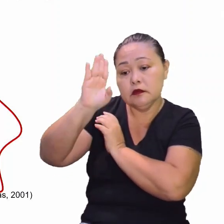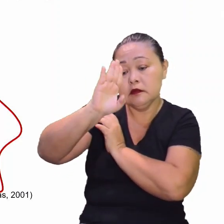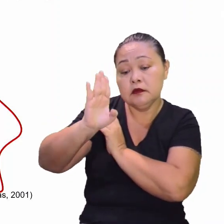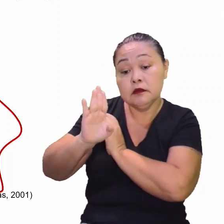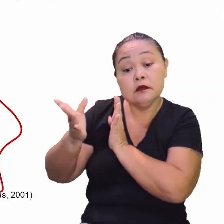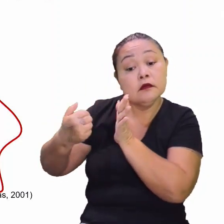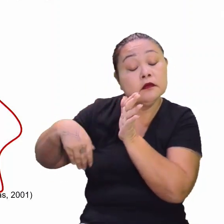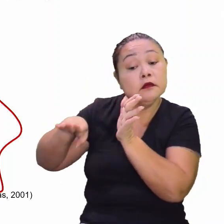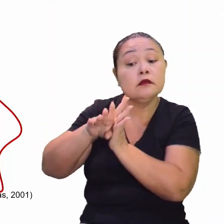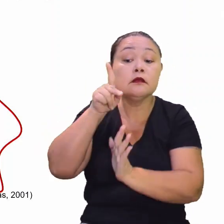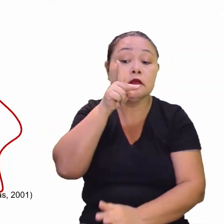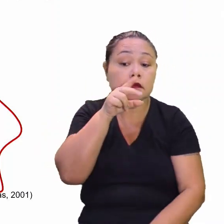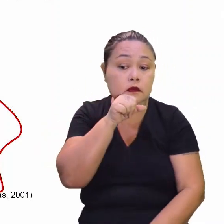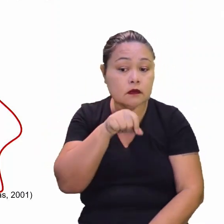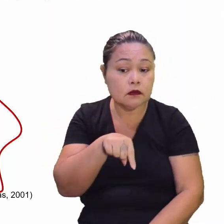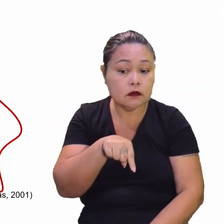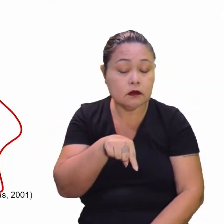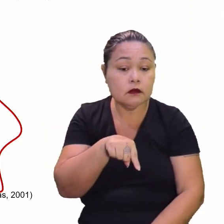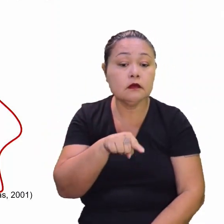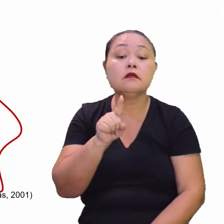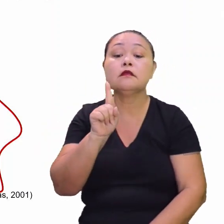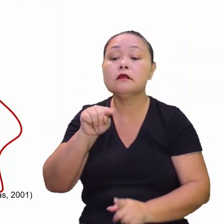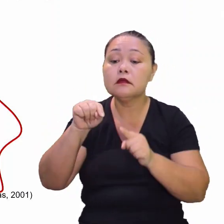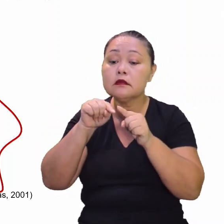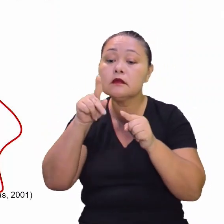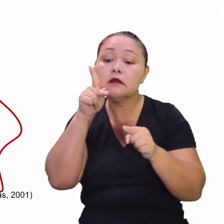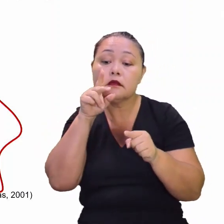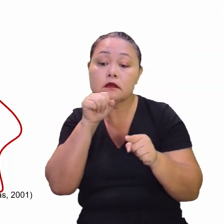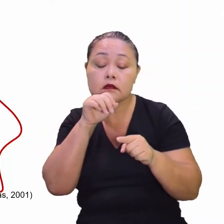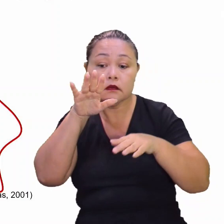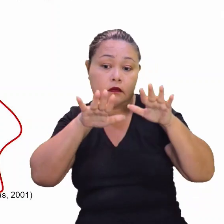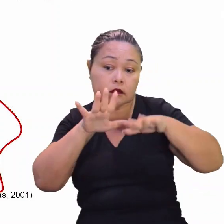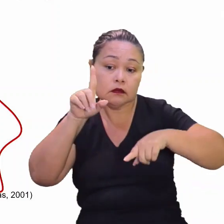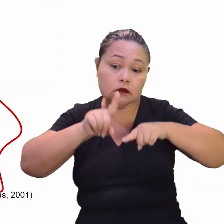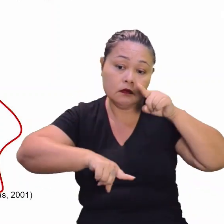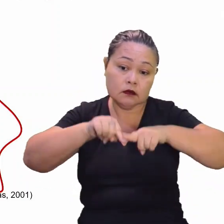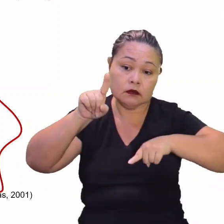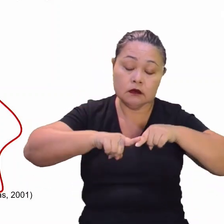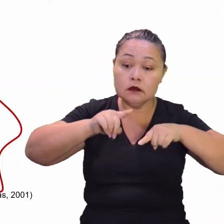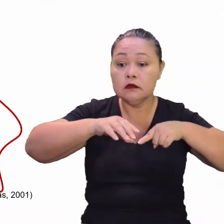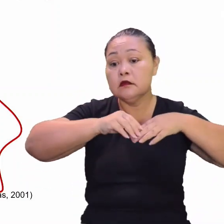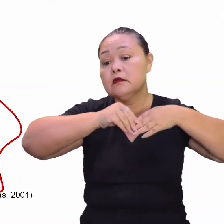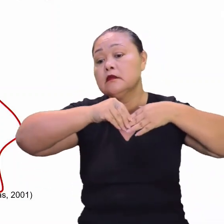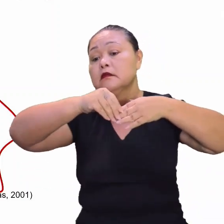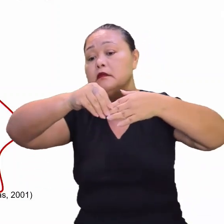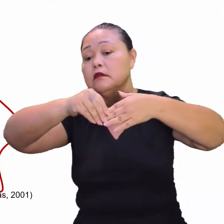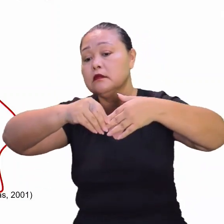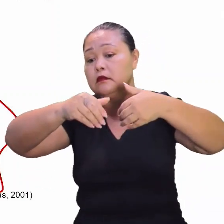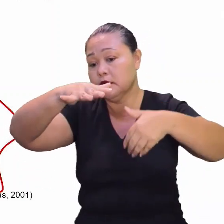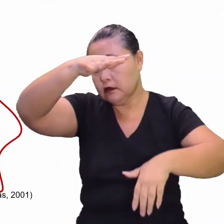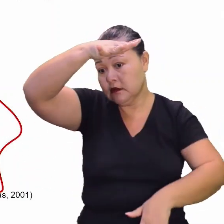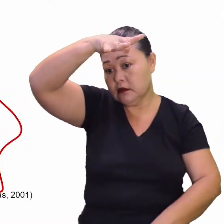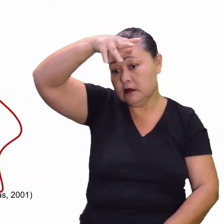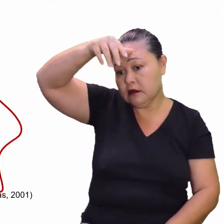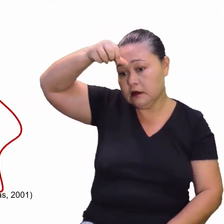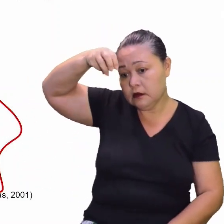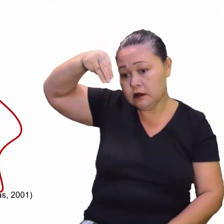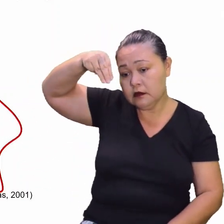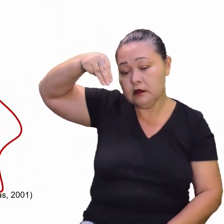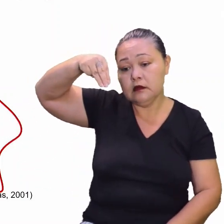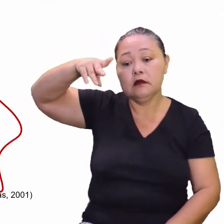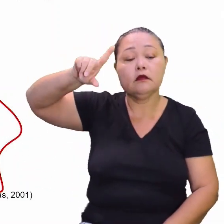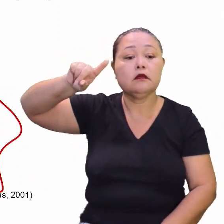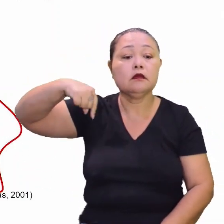centro-sul, chega aqui em Porto Velho, de Porto Velho, muitas das vezes, determinados produtos são enviados para onde? Para Manaus. E